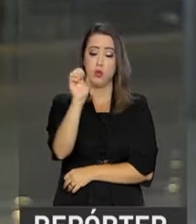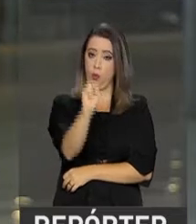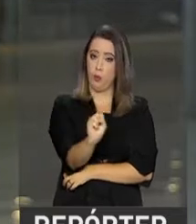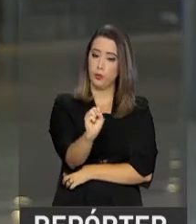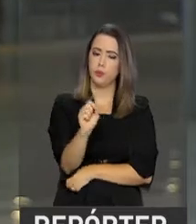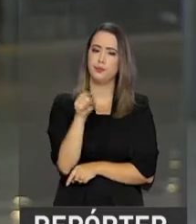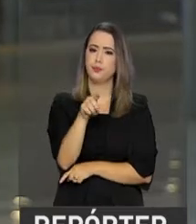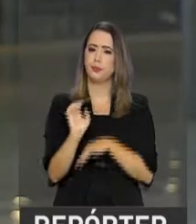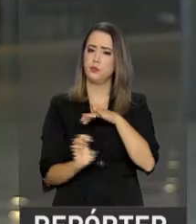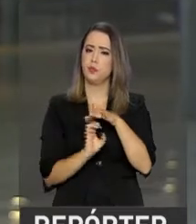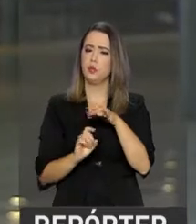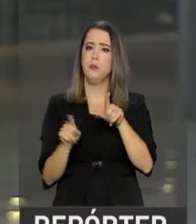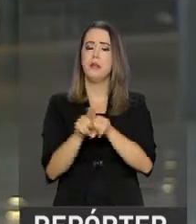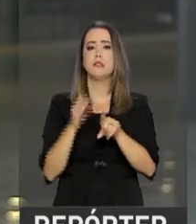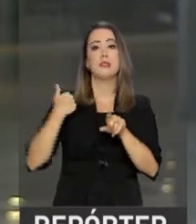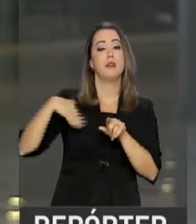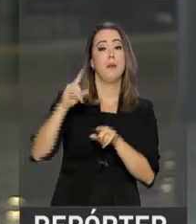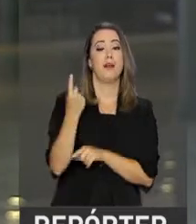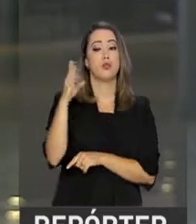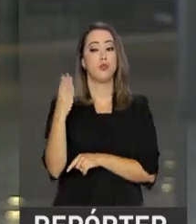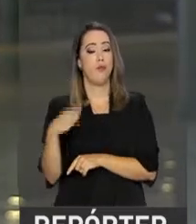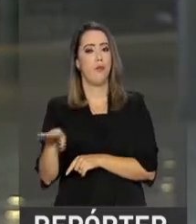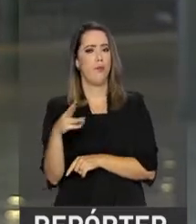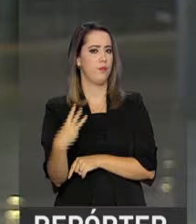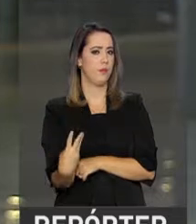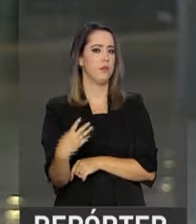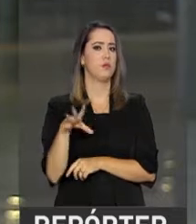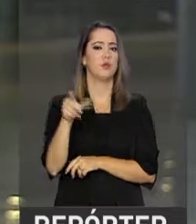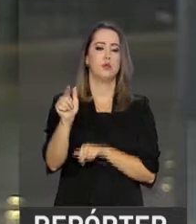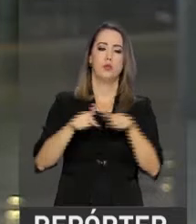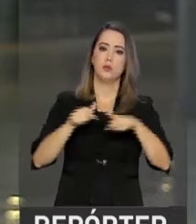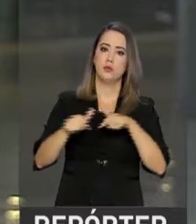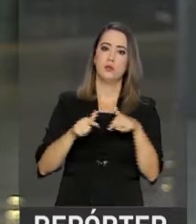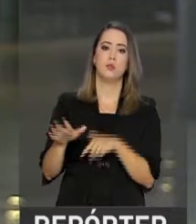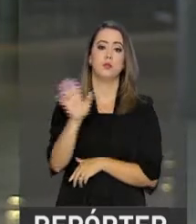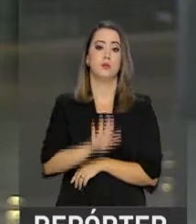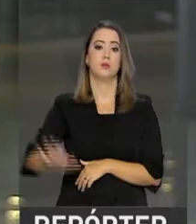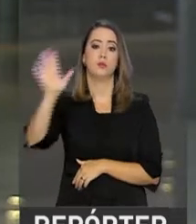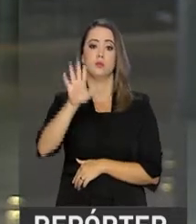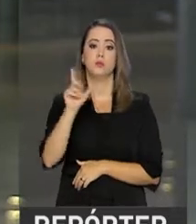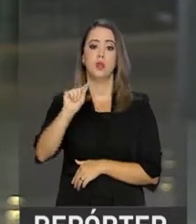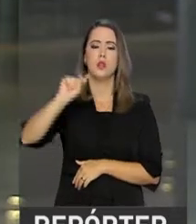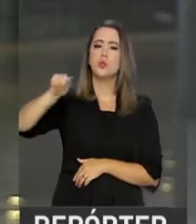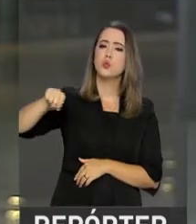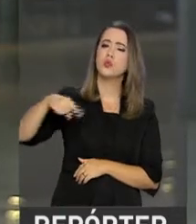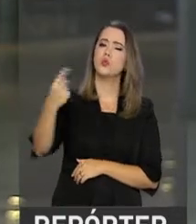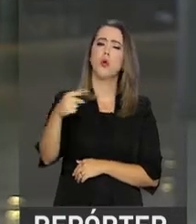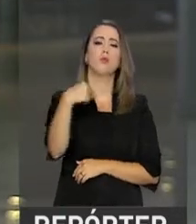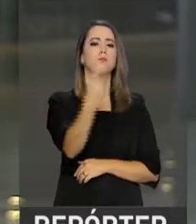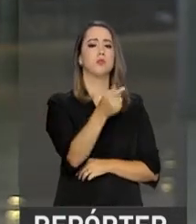grupo emprega cerca de um terço do total de trabalhadores do país para as demais empresas privadas incluindo